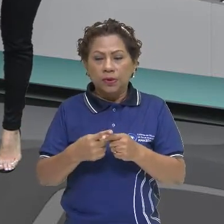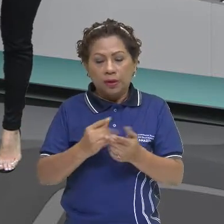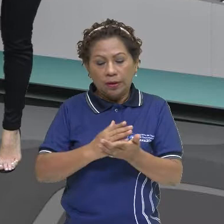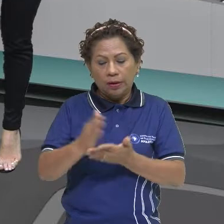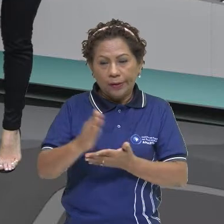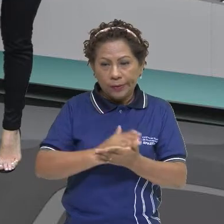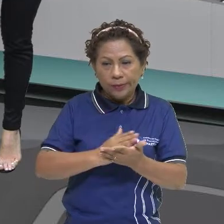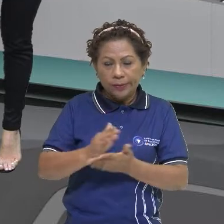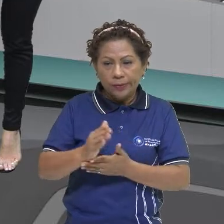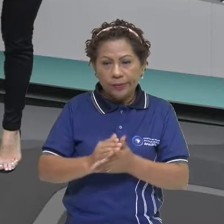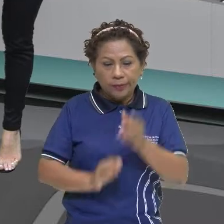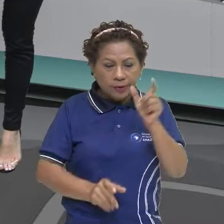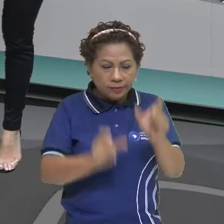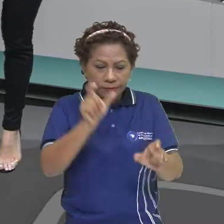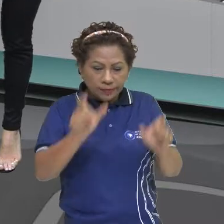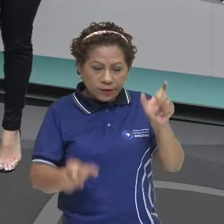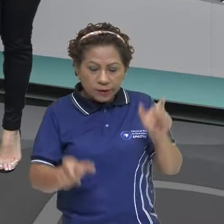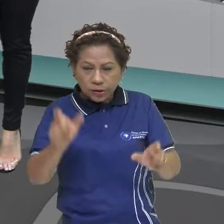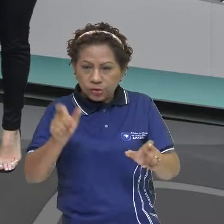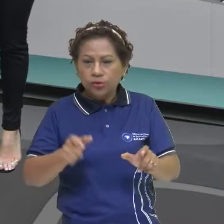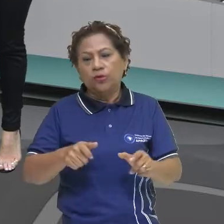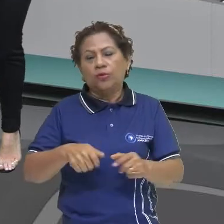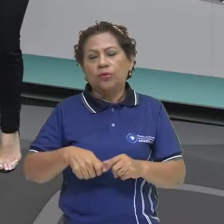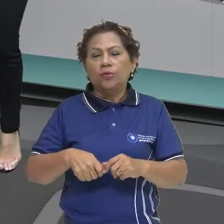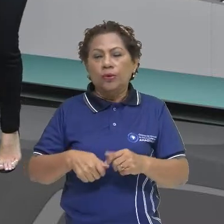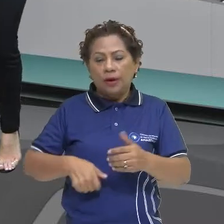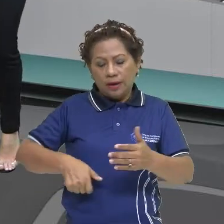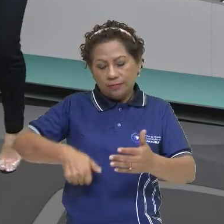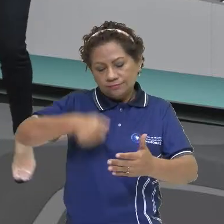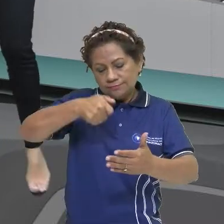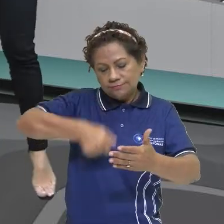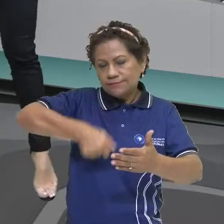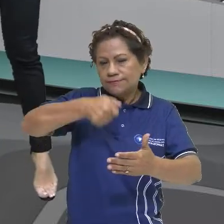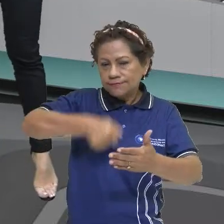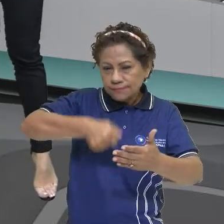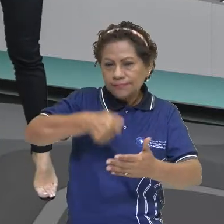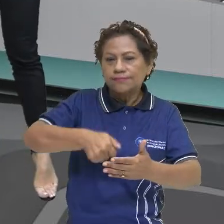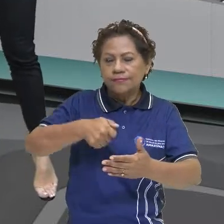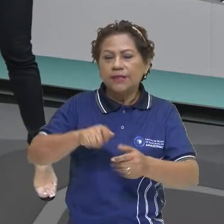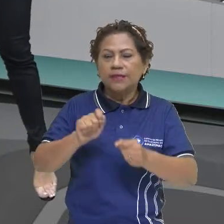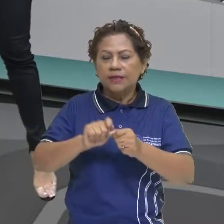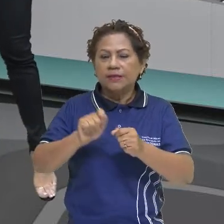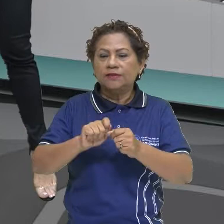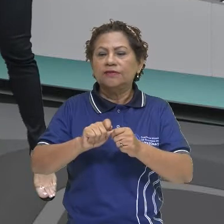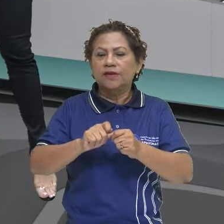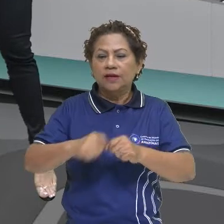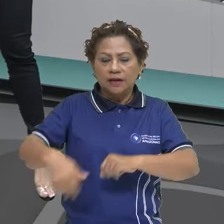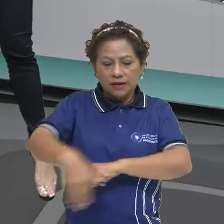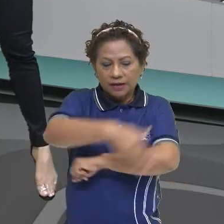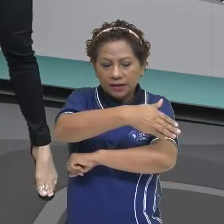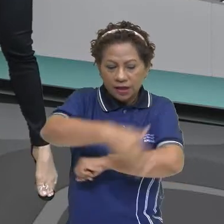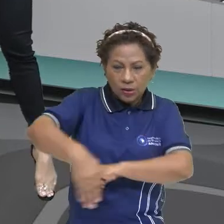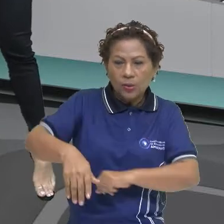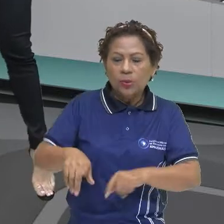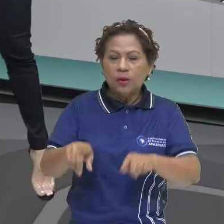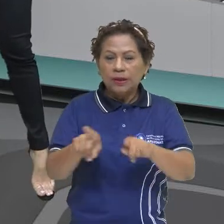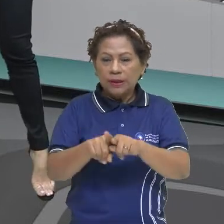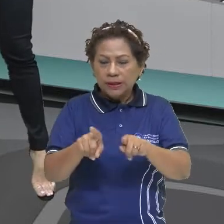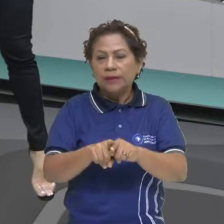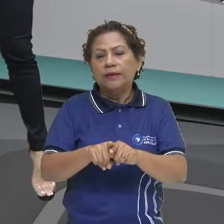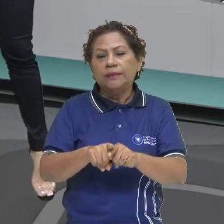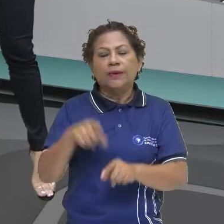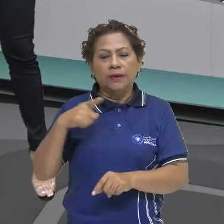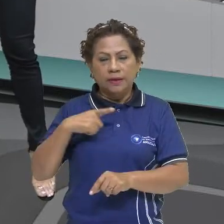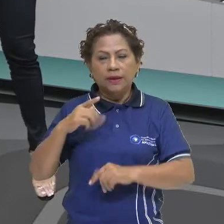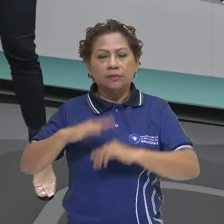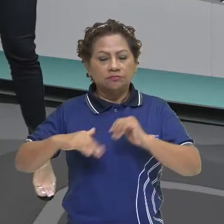são em lugares muito altos, né? Os grafites, normalmente, eles são em lugares públicos, mas também tem os grafites particulares,